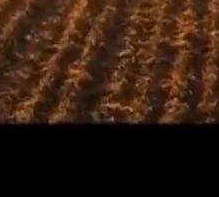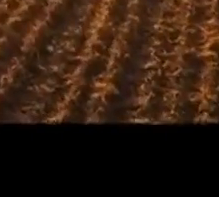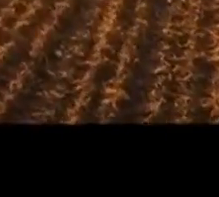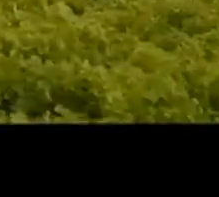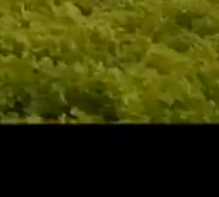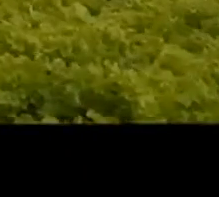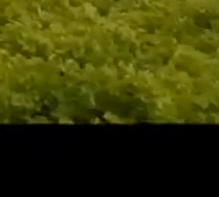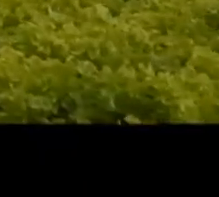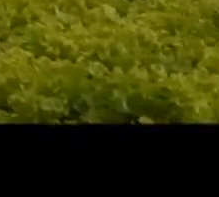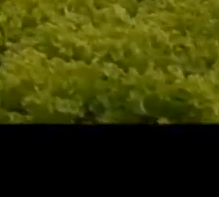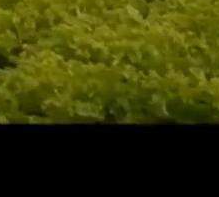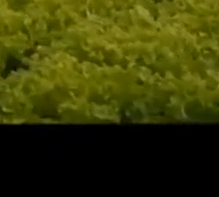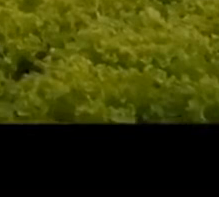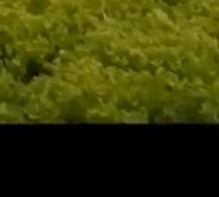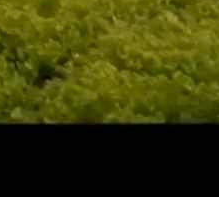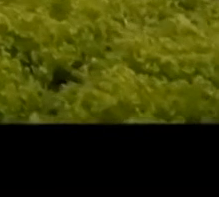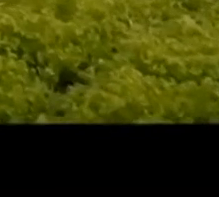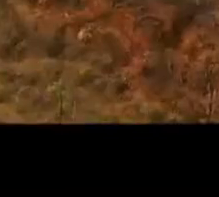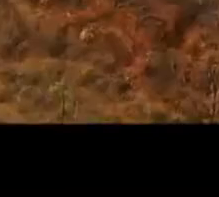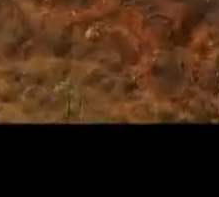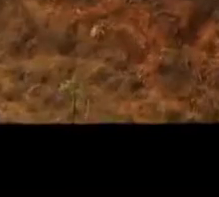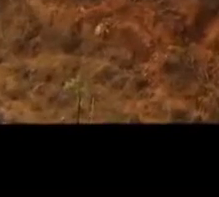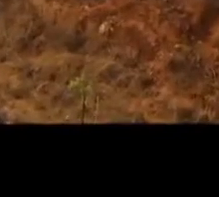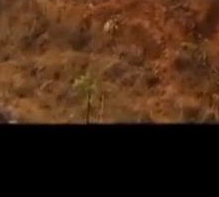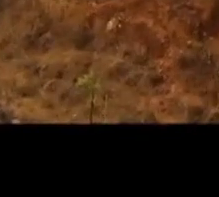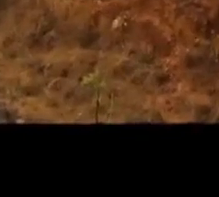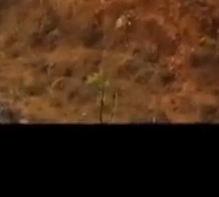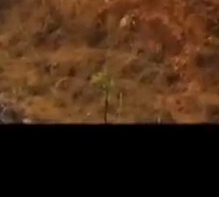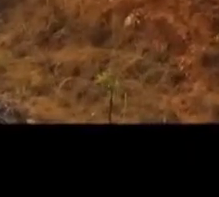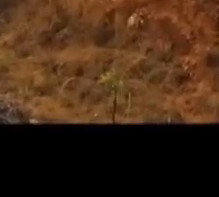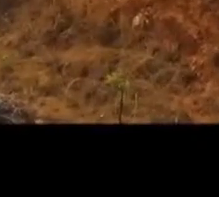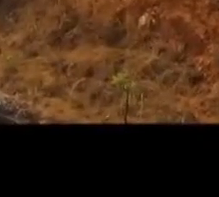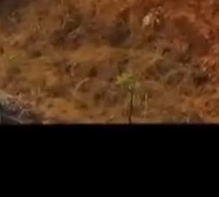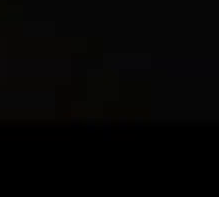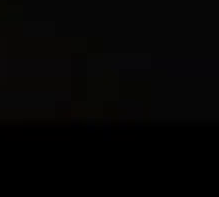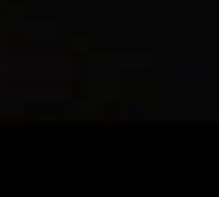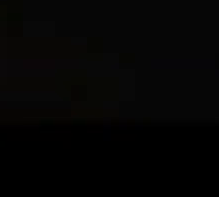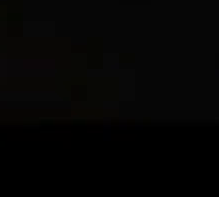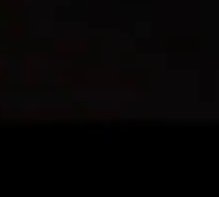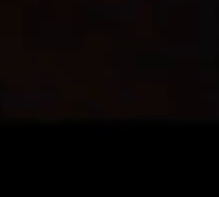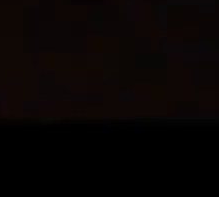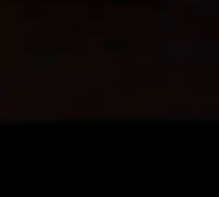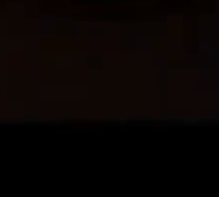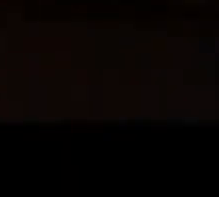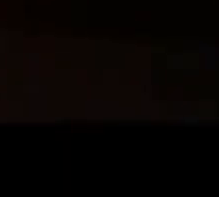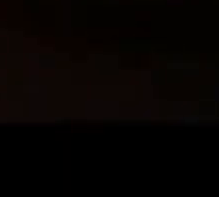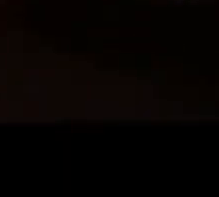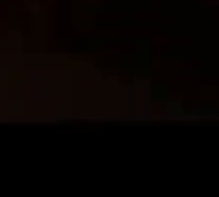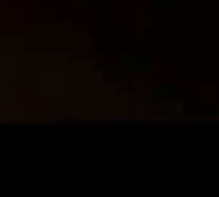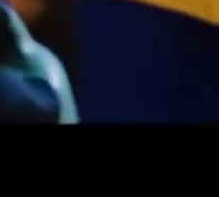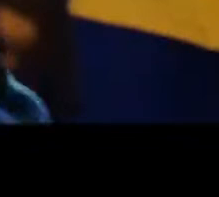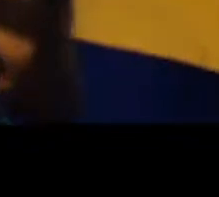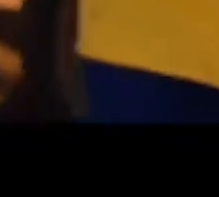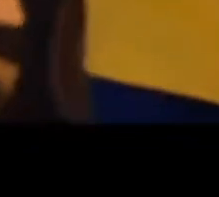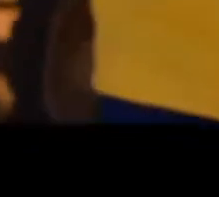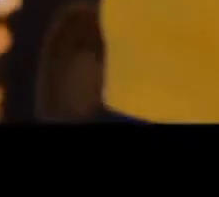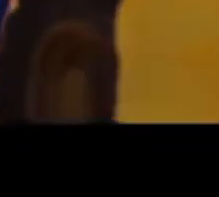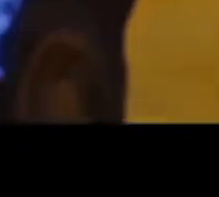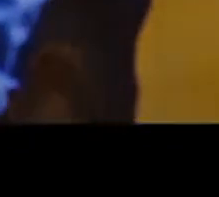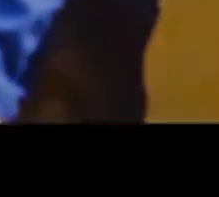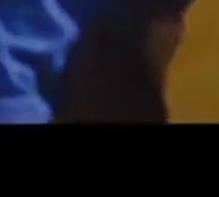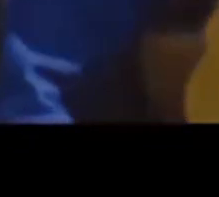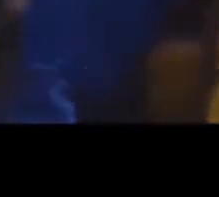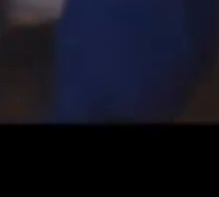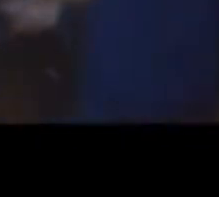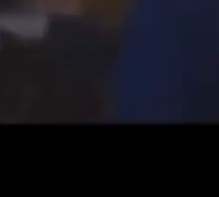tesouro, sobre ti, bela terra natal. Chuva o céu dos teus dons